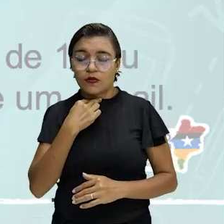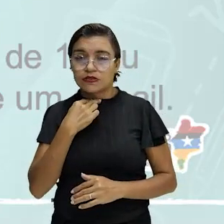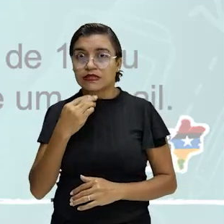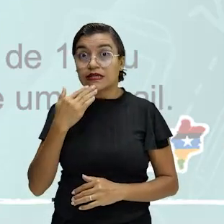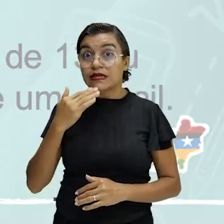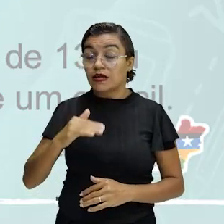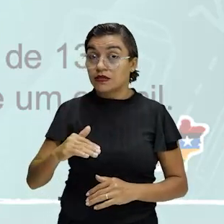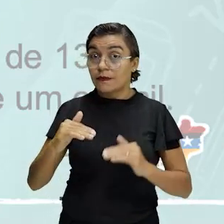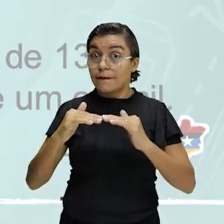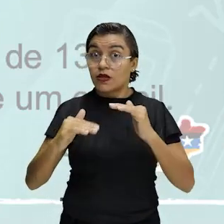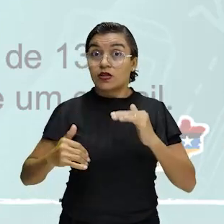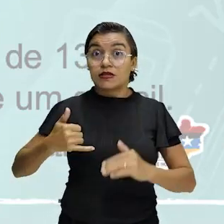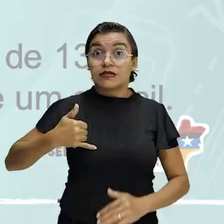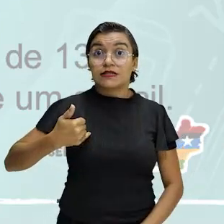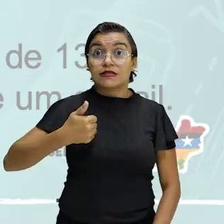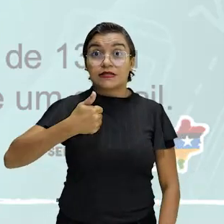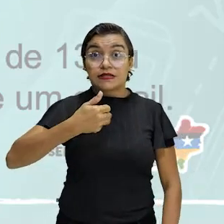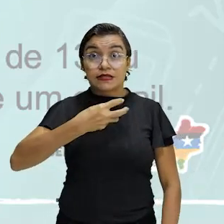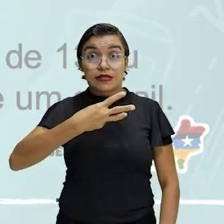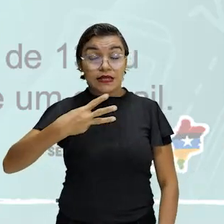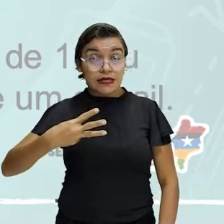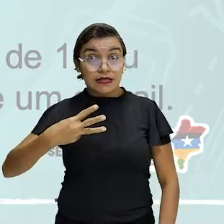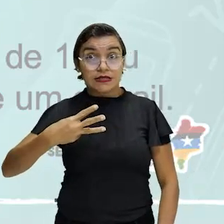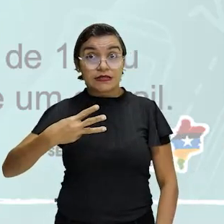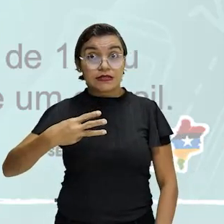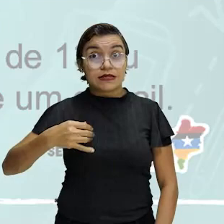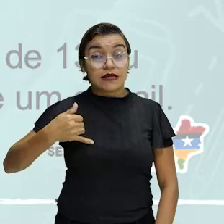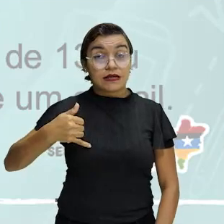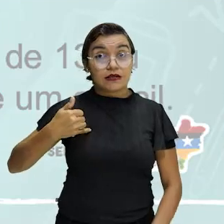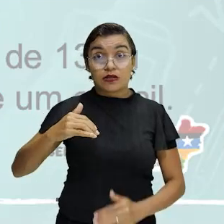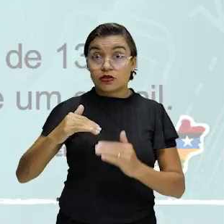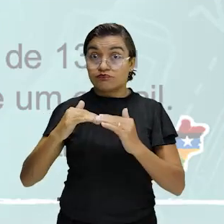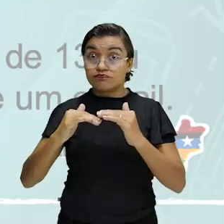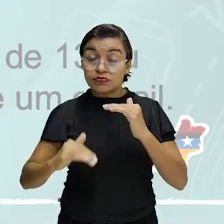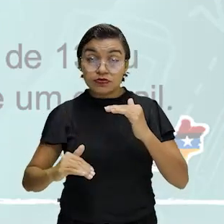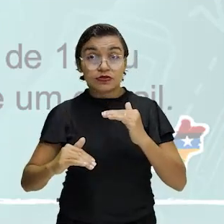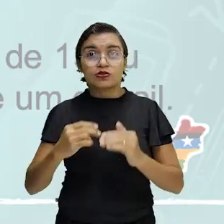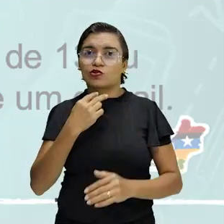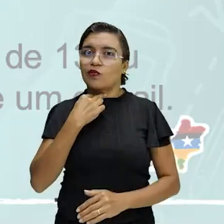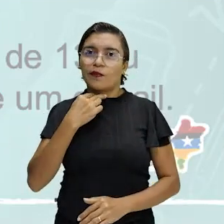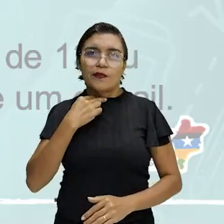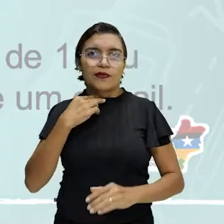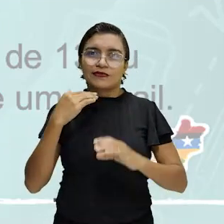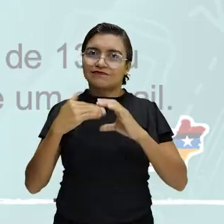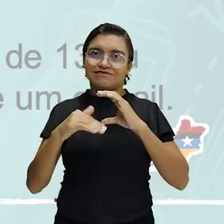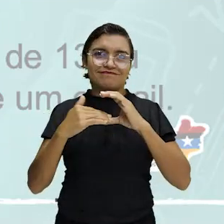brasileiras menores de 13 anos não podem ter um e-mail. Em outros países, há